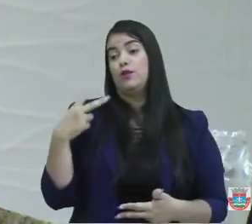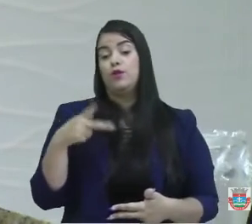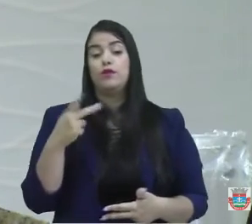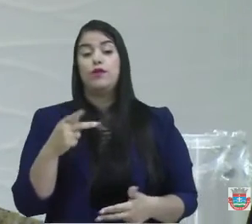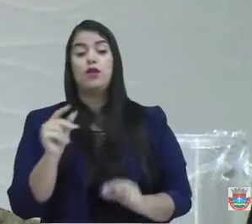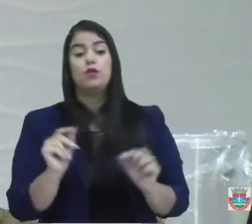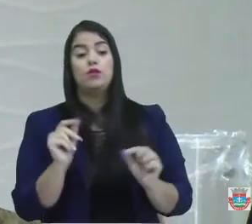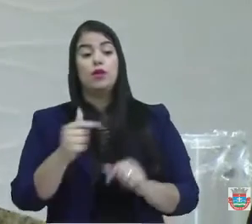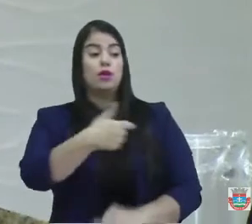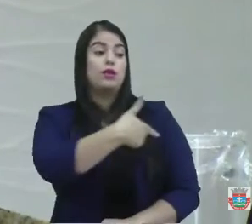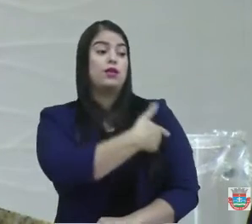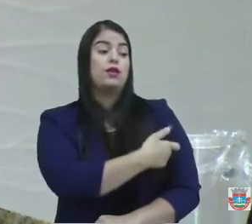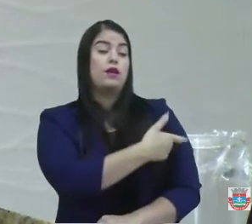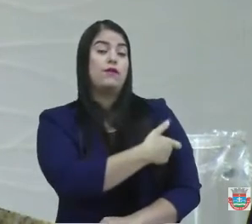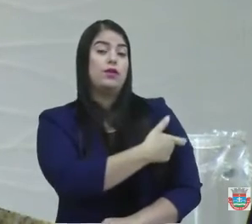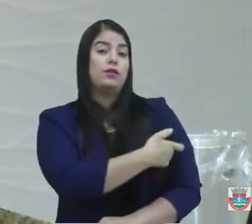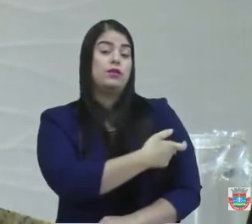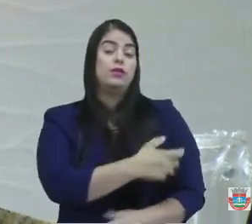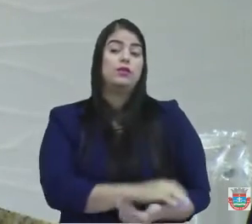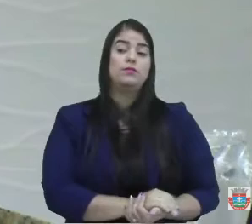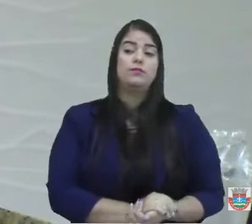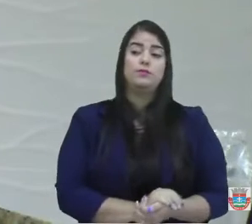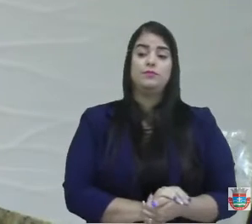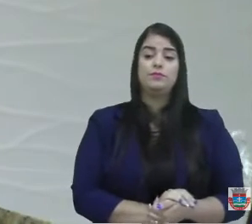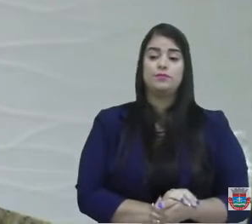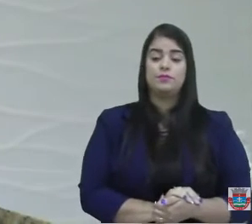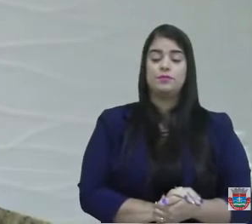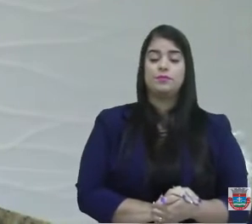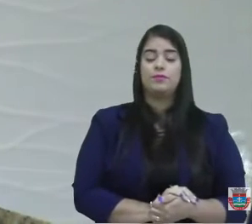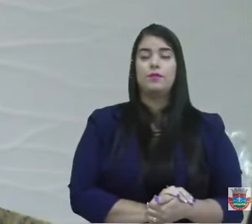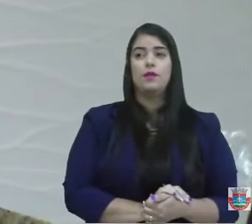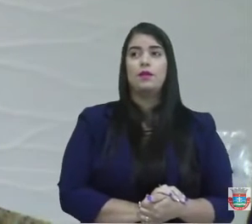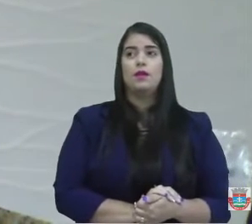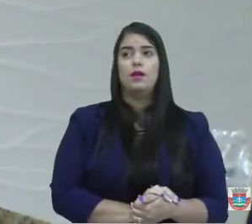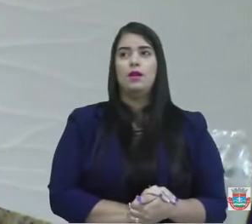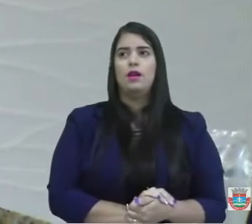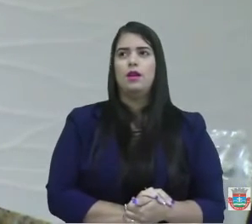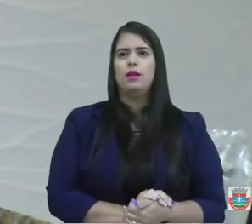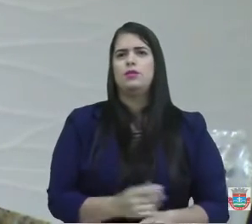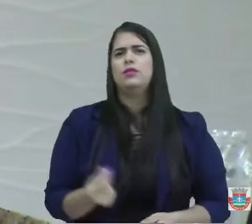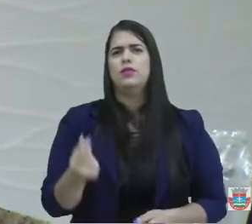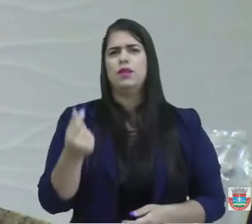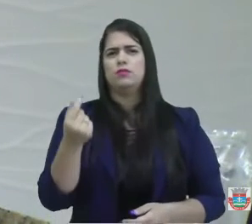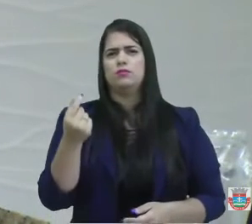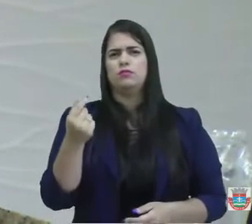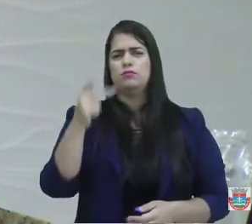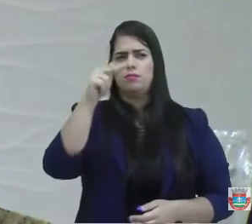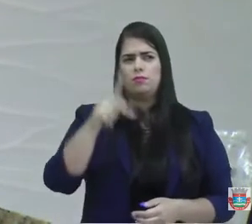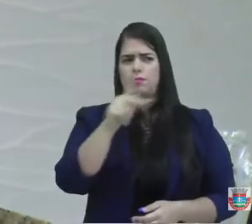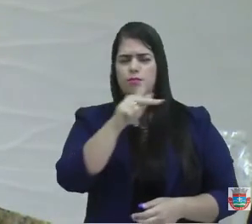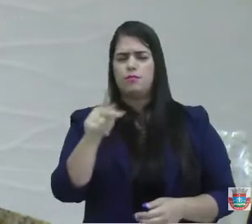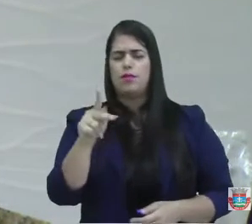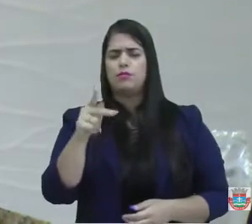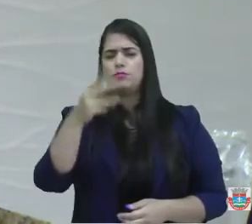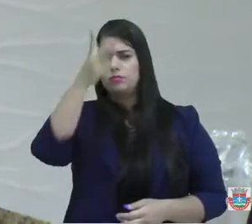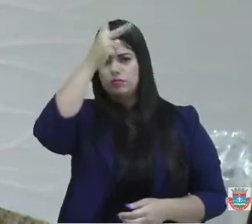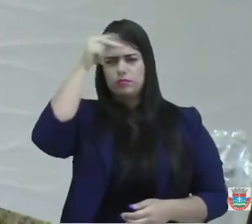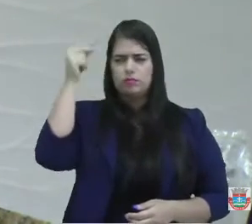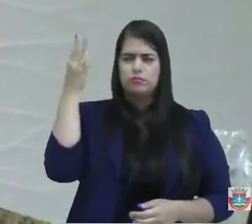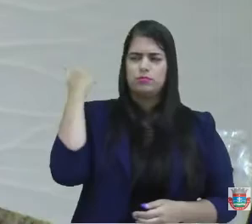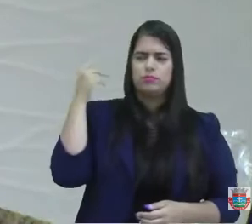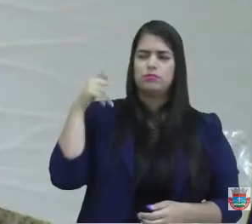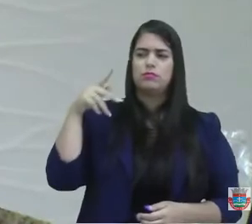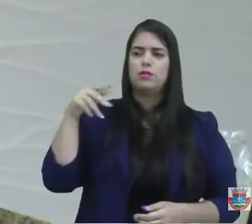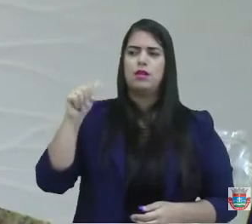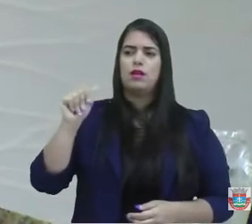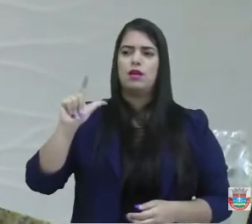vacina, estava recebendo dinheiro. Foi Padre Alto que doou. Padre Alto não precisa de dinheiro, não, babão safado. Puxa saco, sem vergonha.